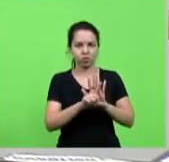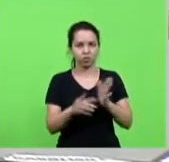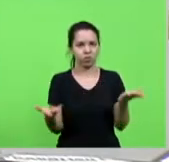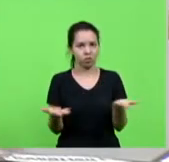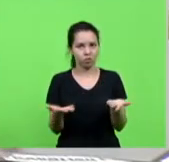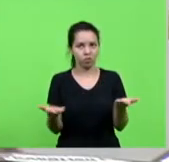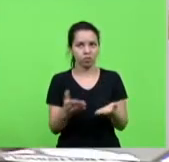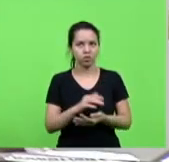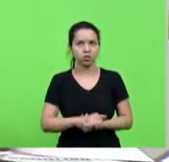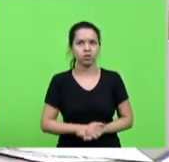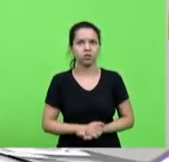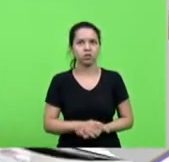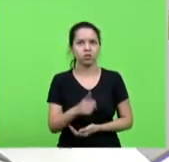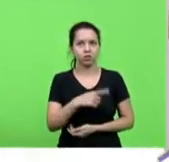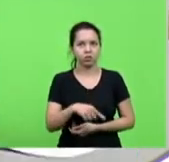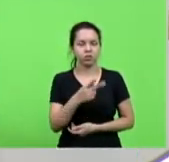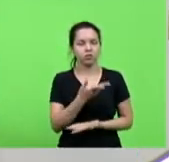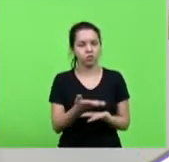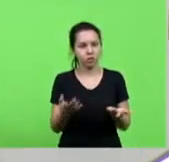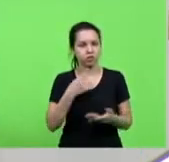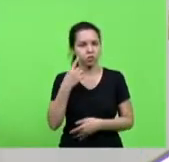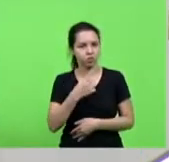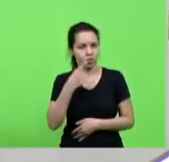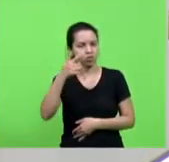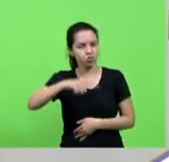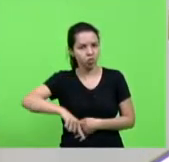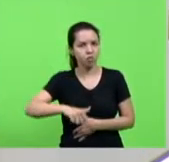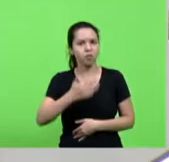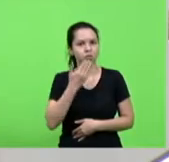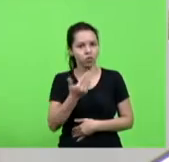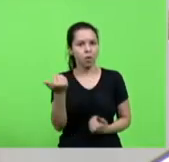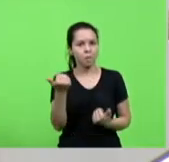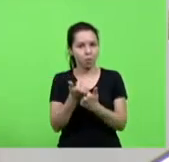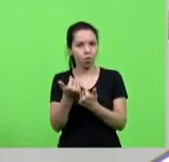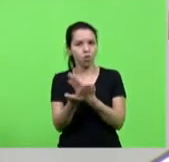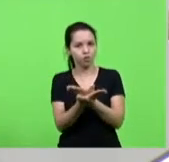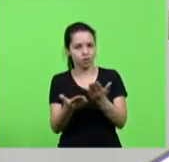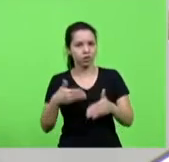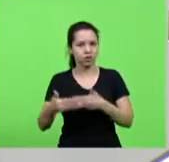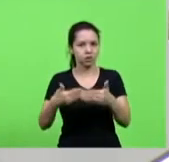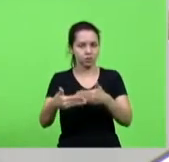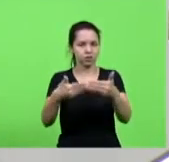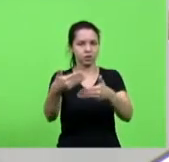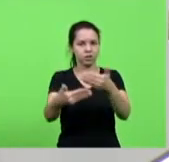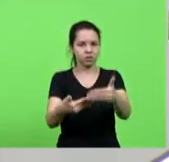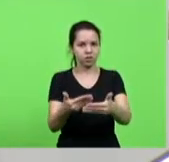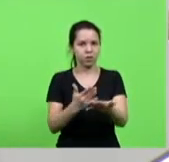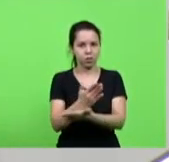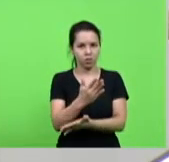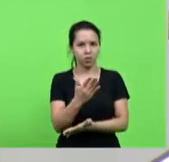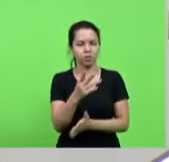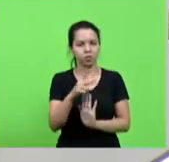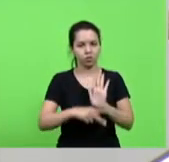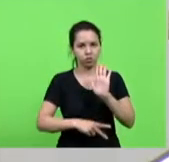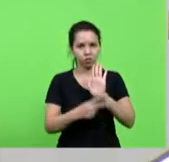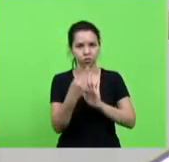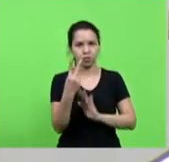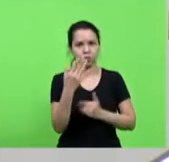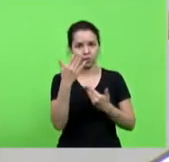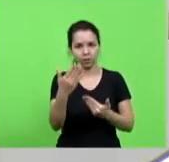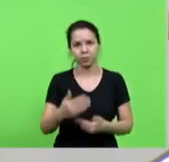Então, só para reforçar, senhores deputados, eu gostaria de pedir o apoio dos senhores na tramitação e na aprovação desses dois projetos. Muito